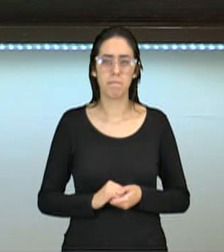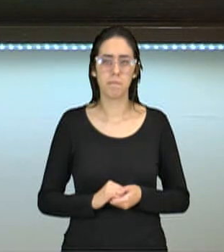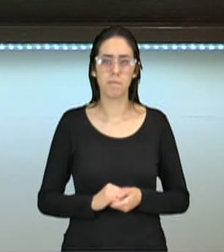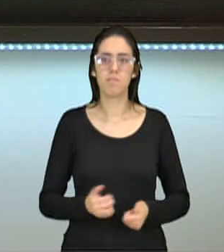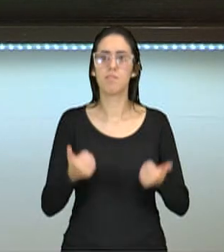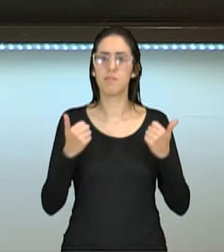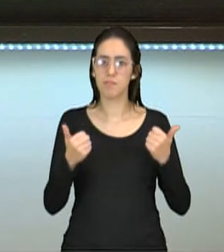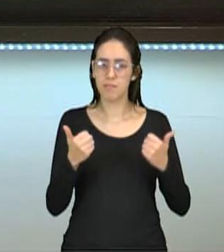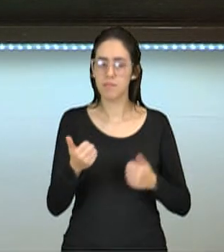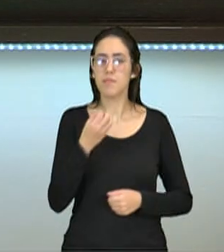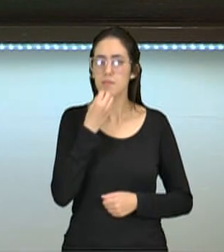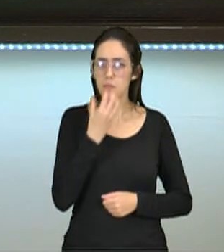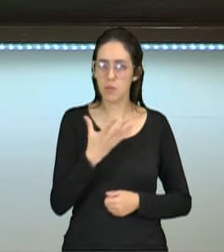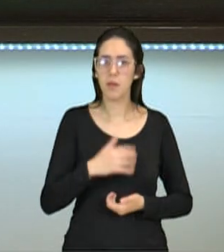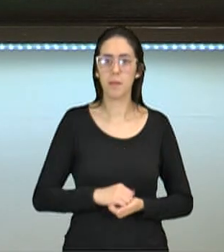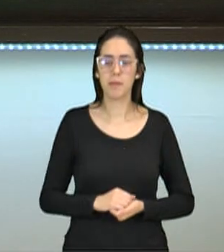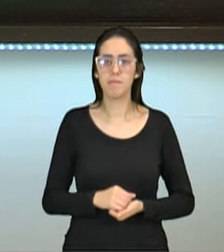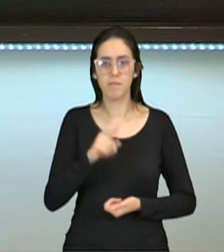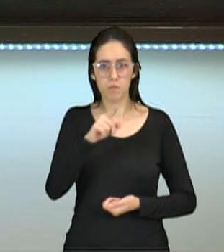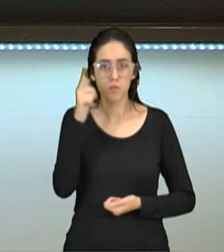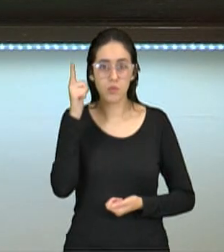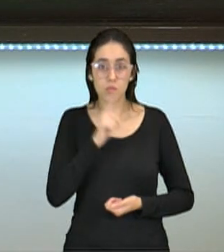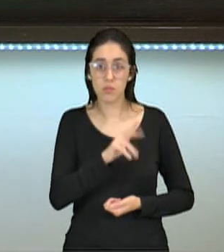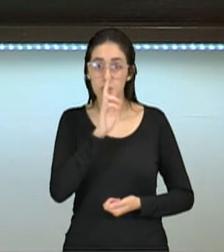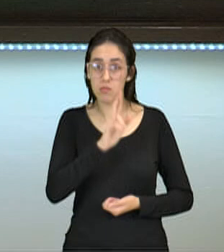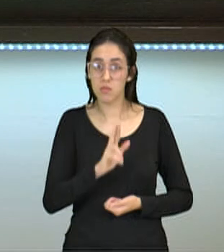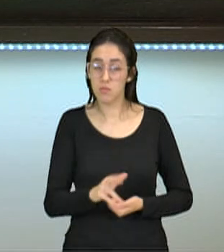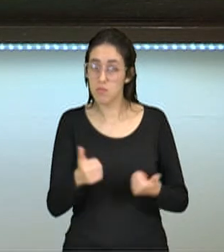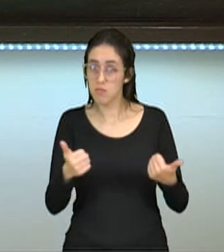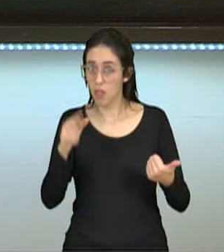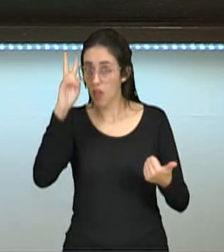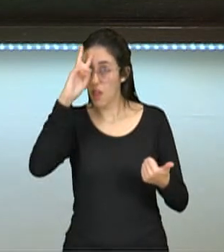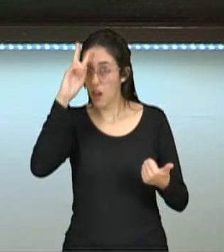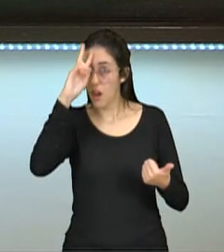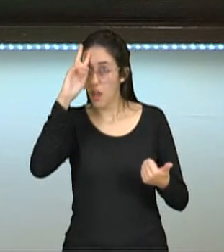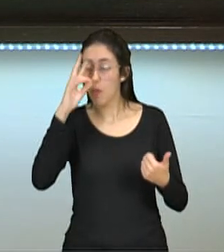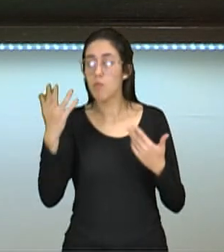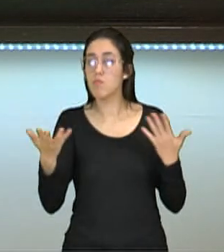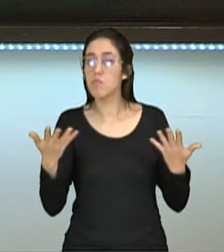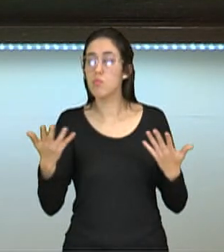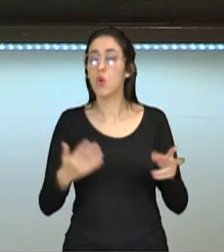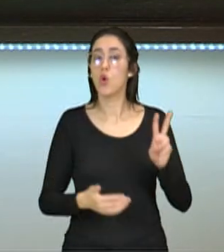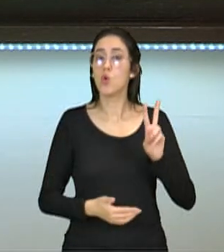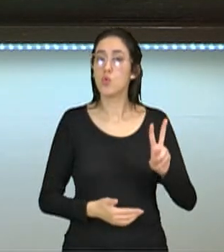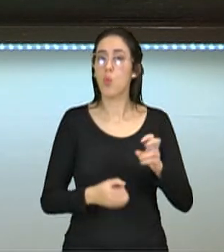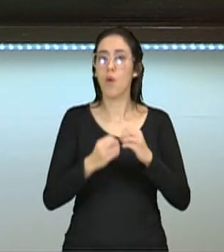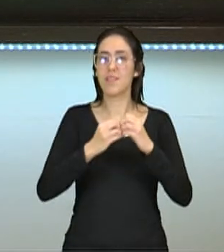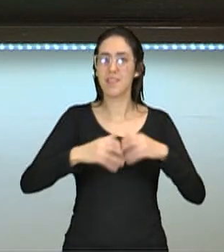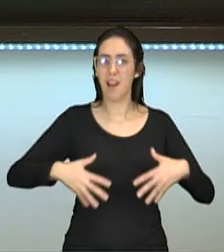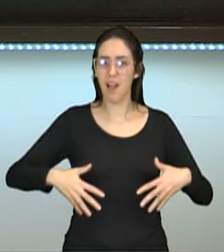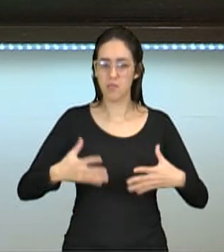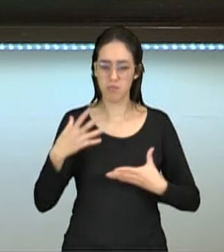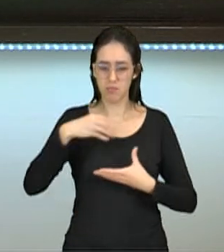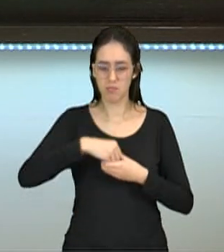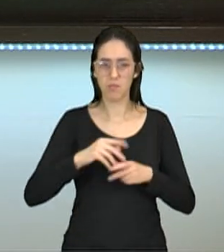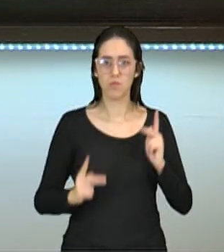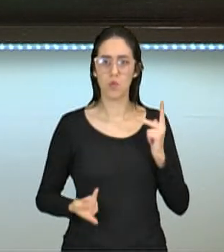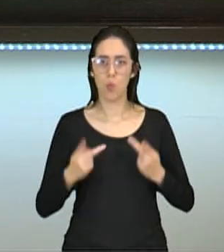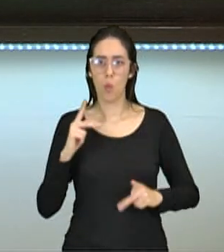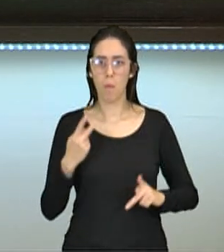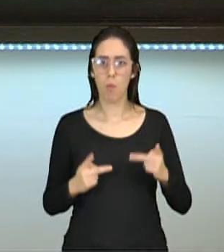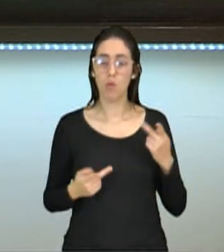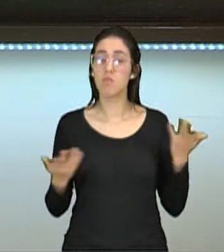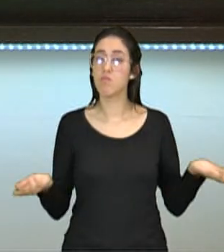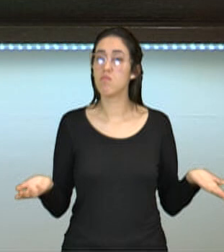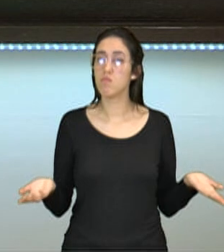Muito bem, conseguiu responder? Conseguiu lembrar aí de 2 glândulas e dos hormônios que essas glândulas